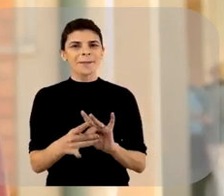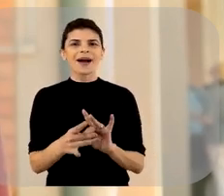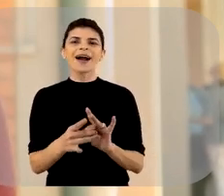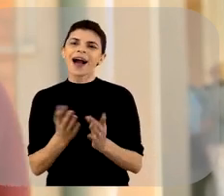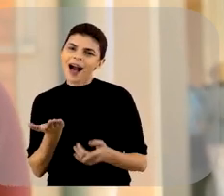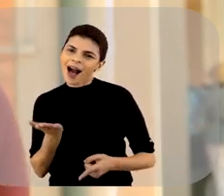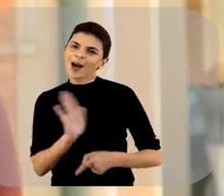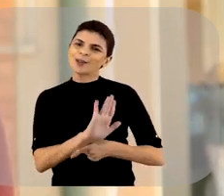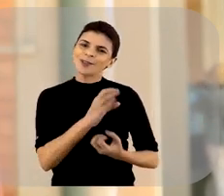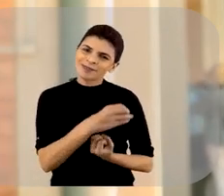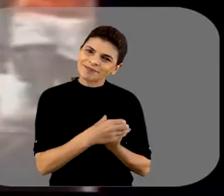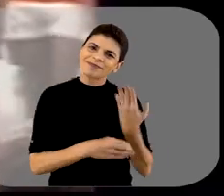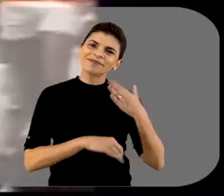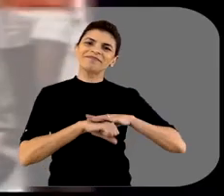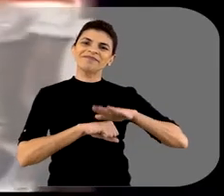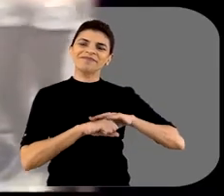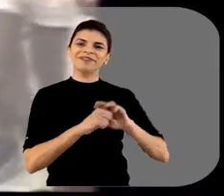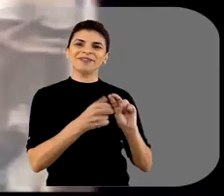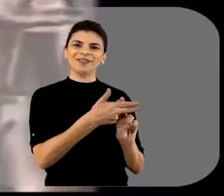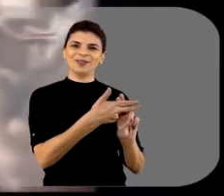para a consolidação do SUS. Né.